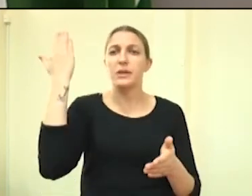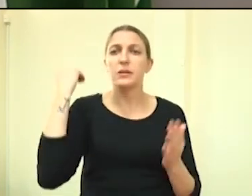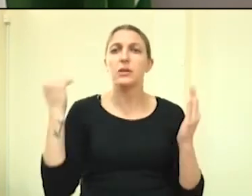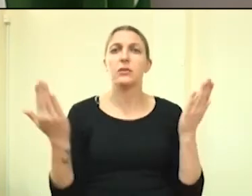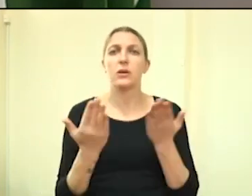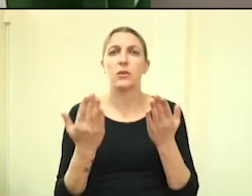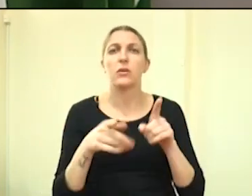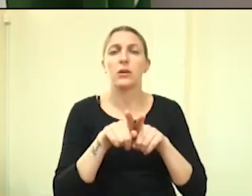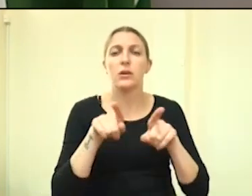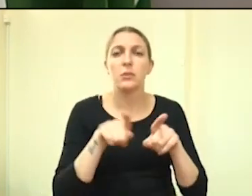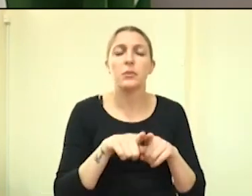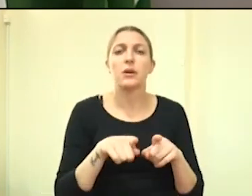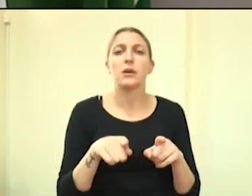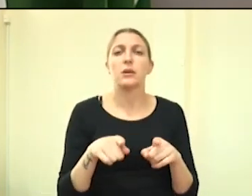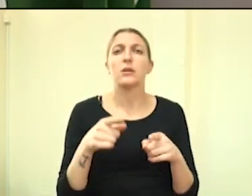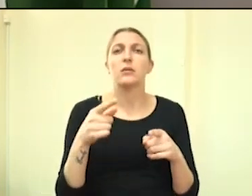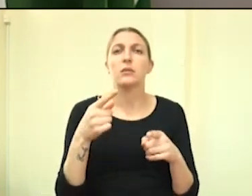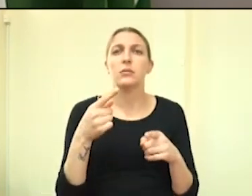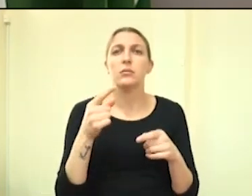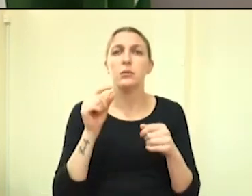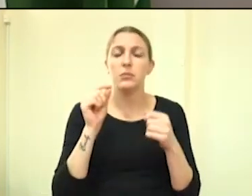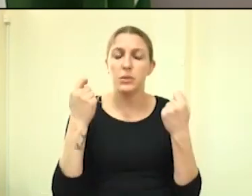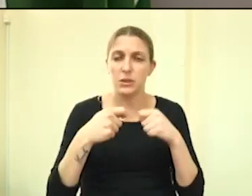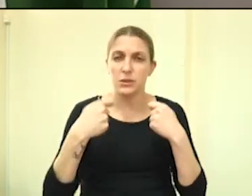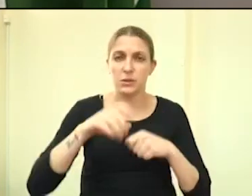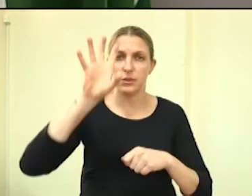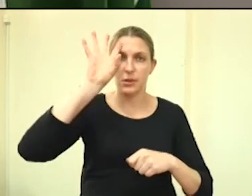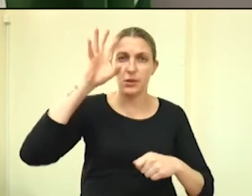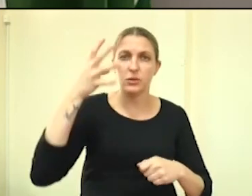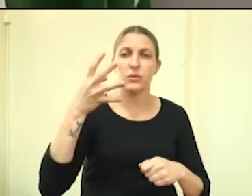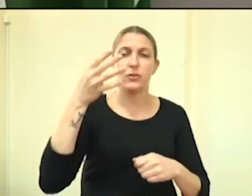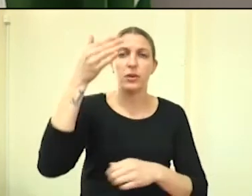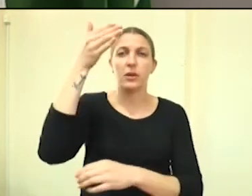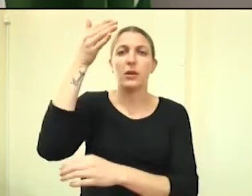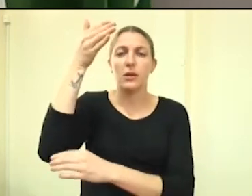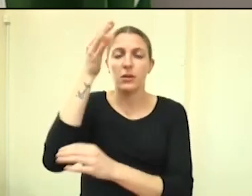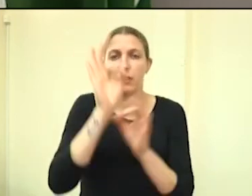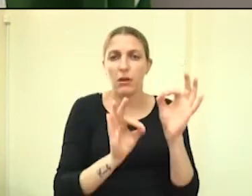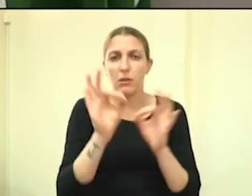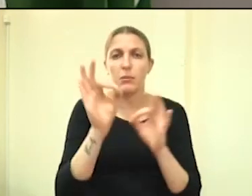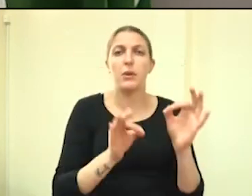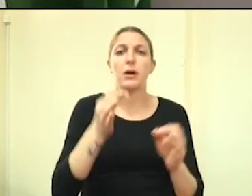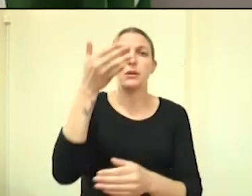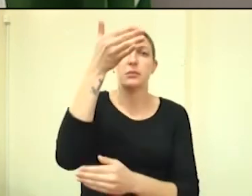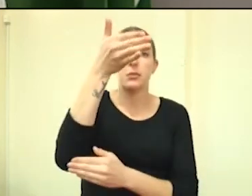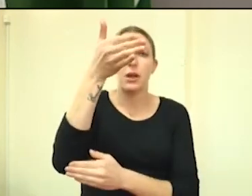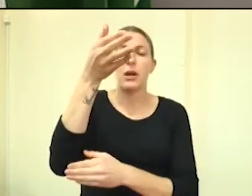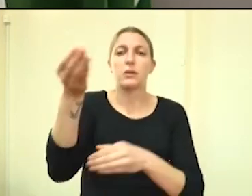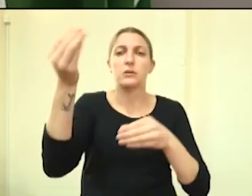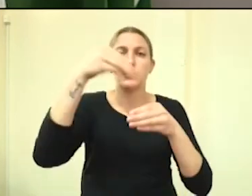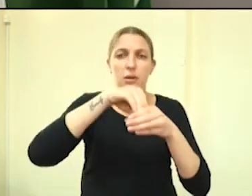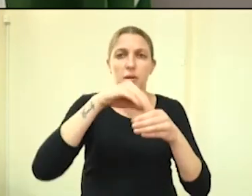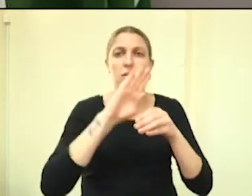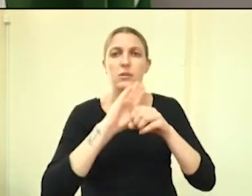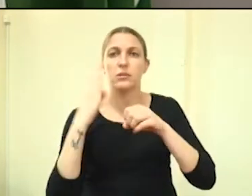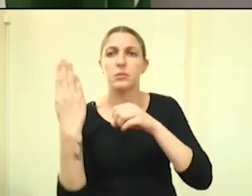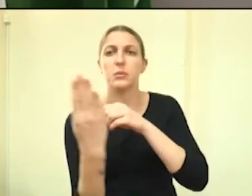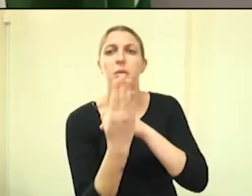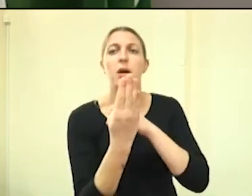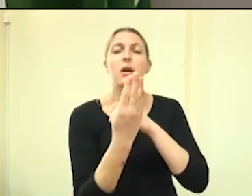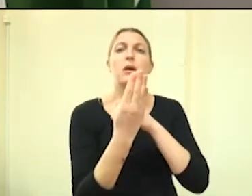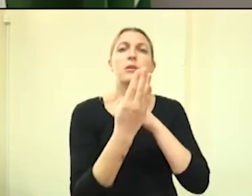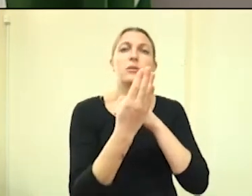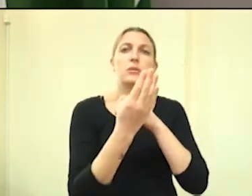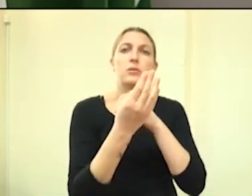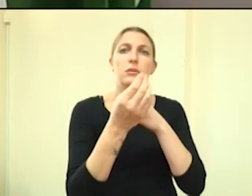tomadas essas providências com as placas de sinalização para os nossos bairros, para os nossos municípios vizinhos também,